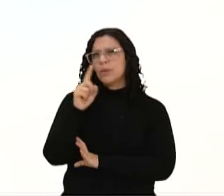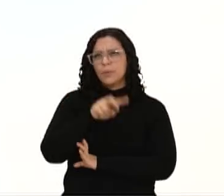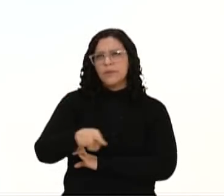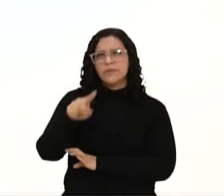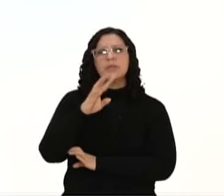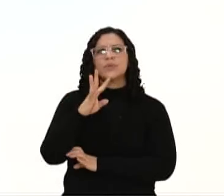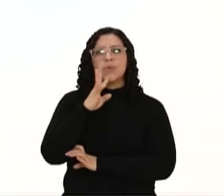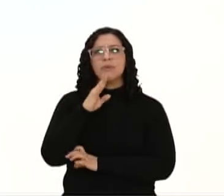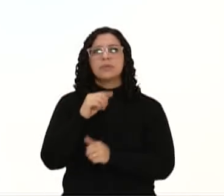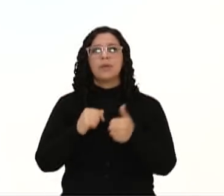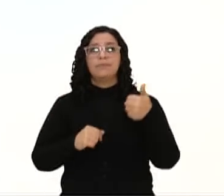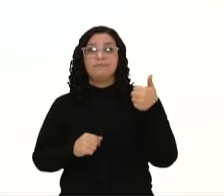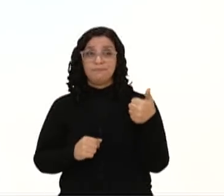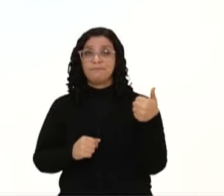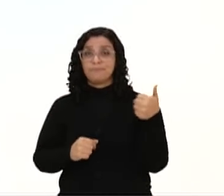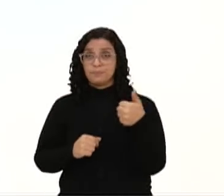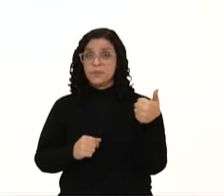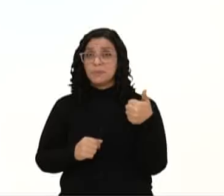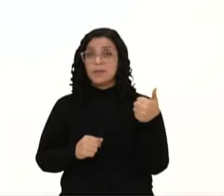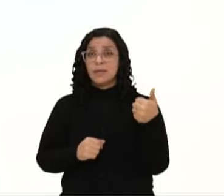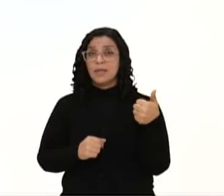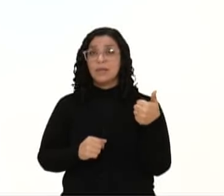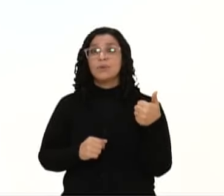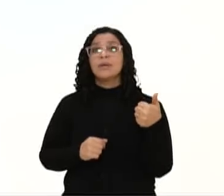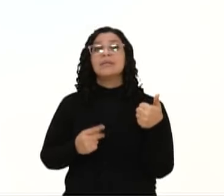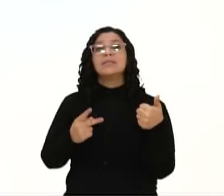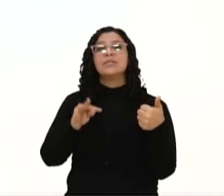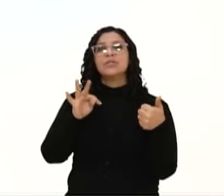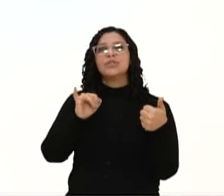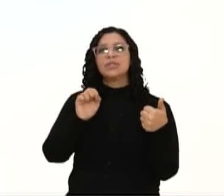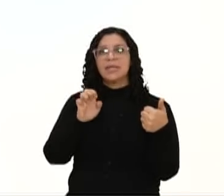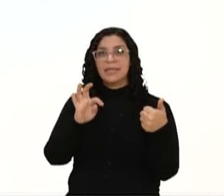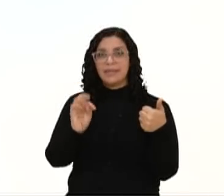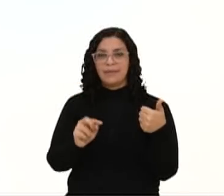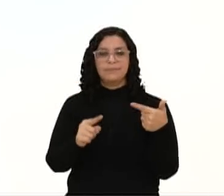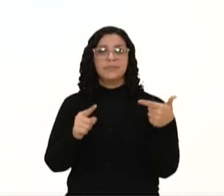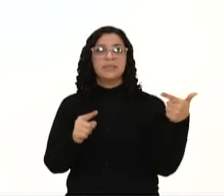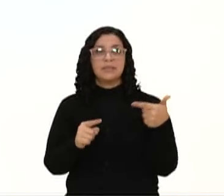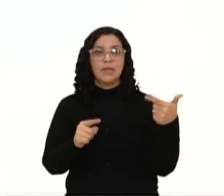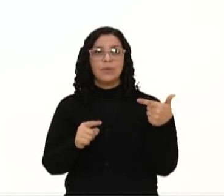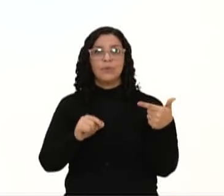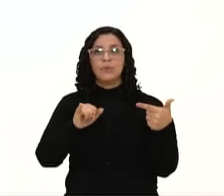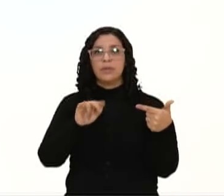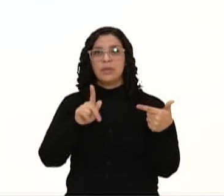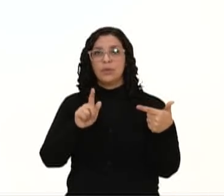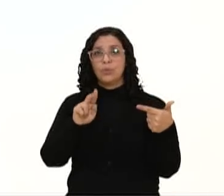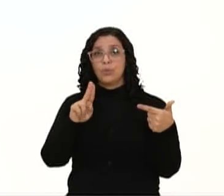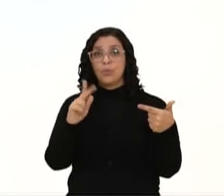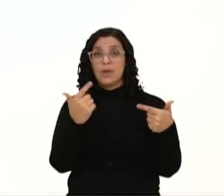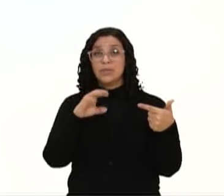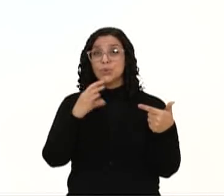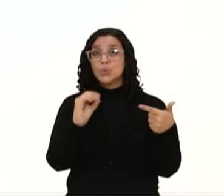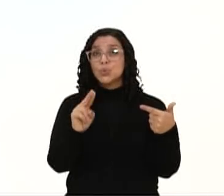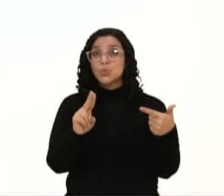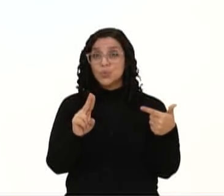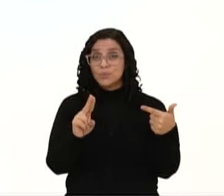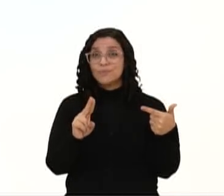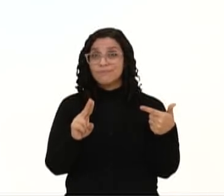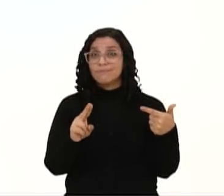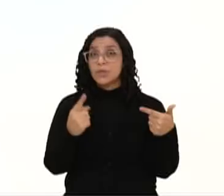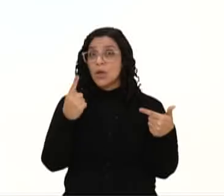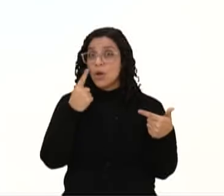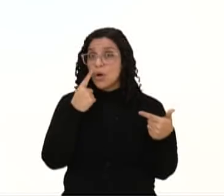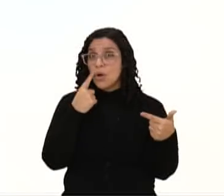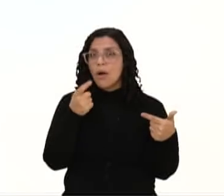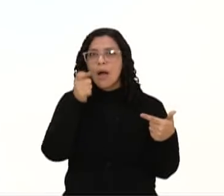gente conhecer pelo menos os 5 ali, né? Em primeiro lugar, o rio Tietê. Em segundo lugar, o rio Iguaçu. Vejam,